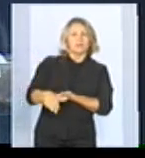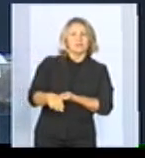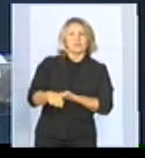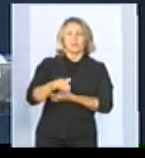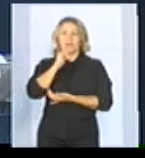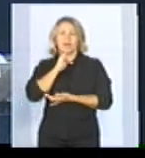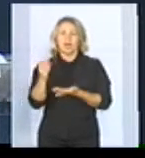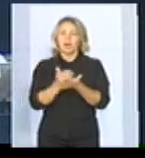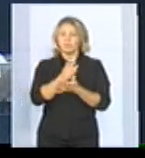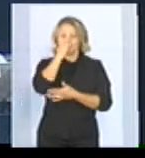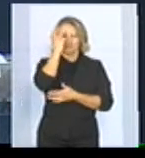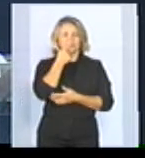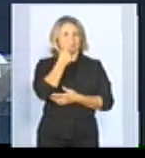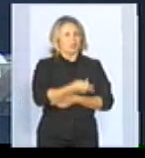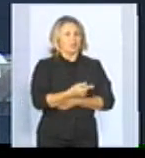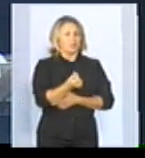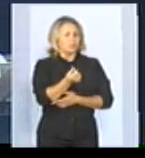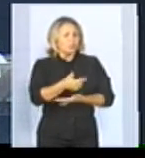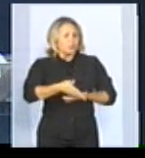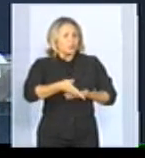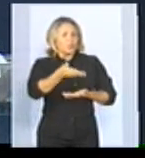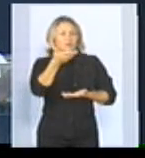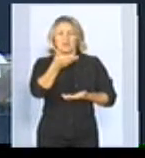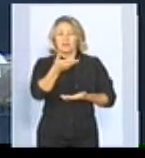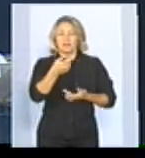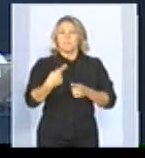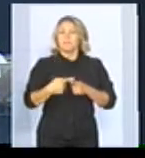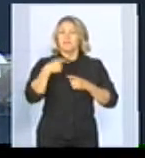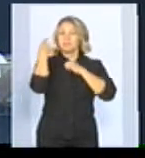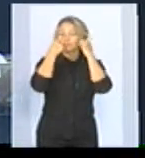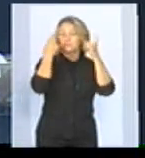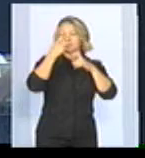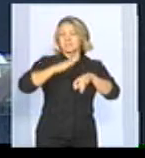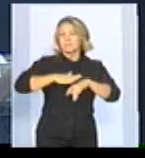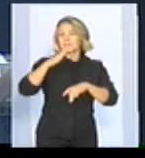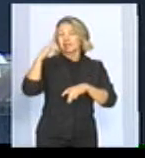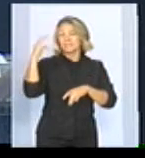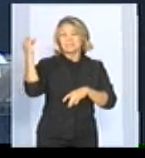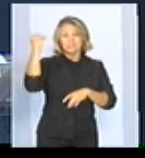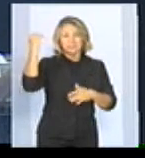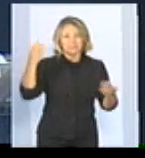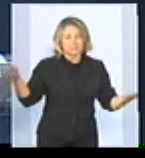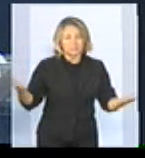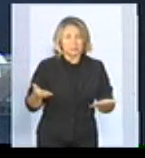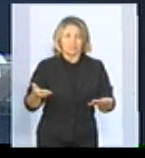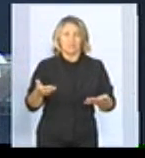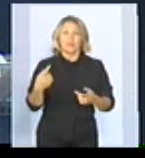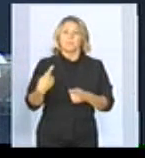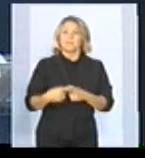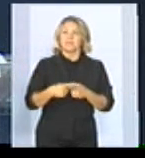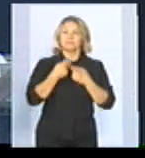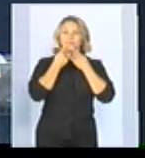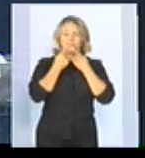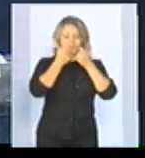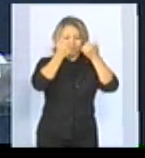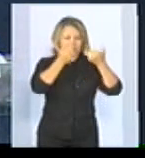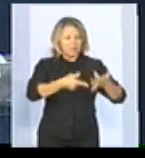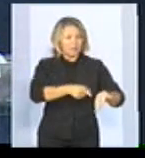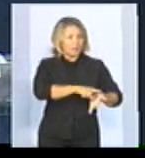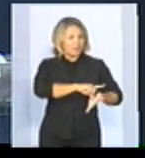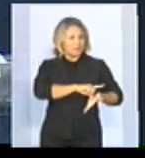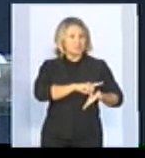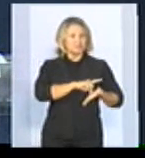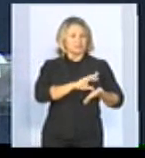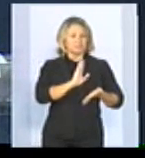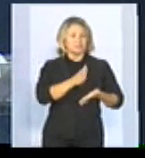aumentaram né E porque essa preocupação essencial com custo é porque como eu disse a expansão Tá se dando